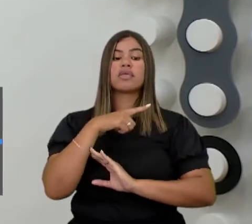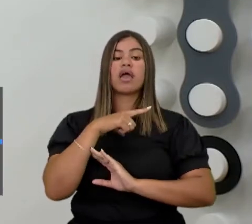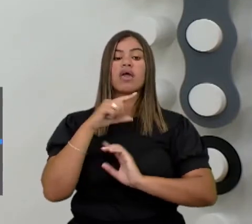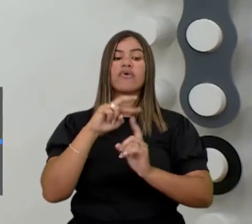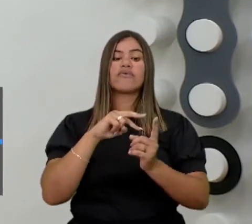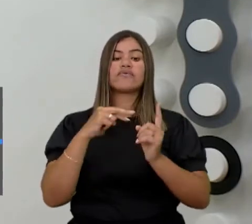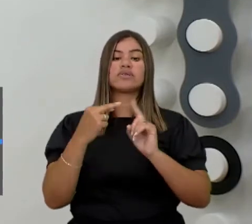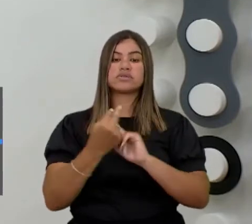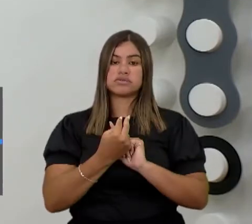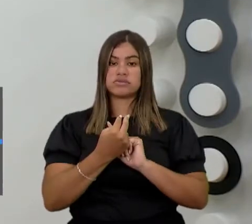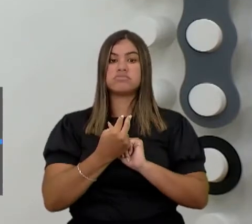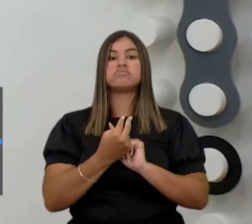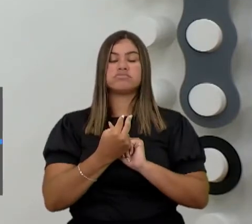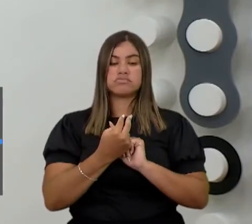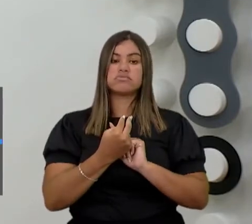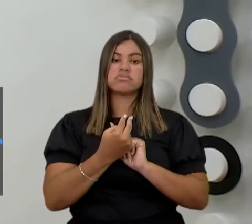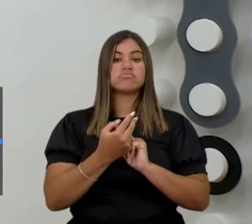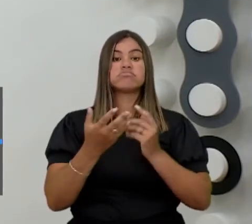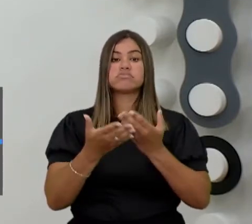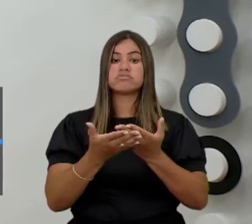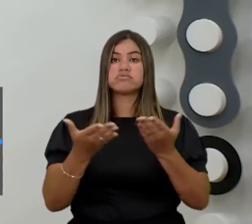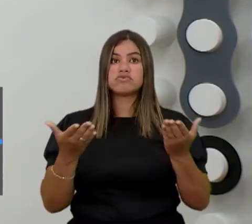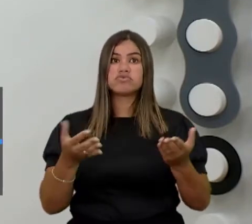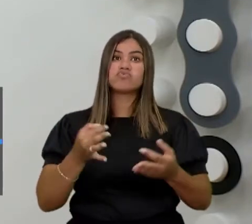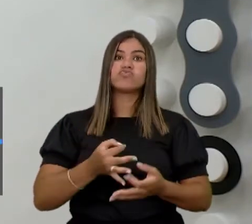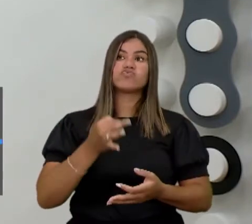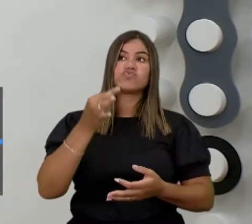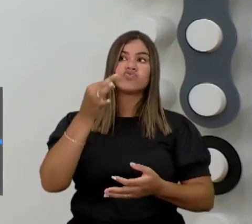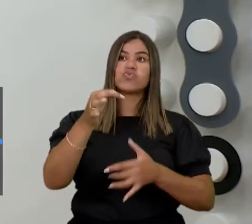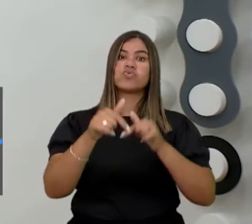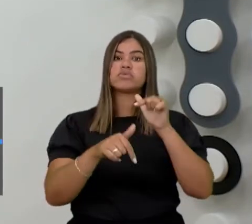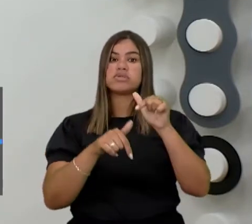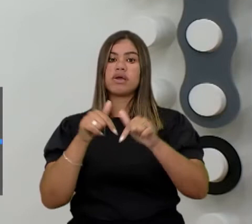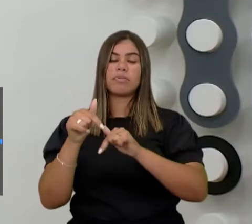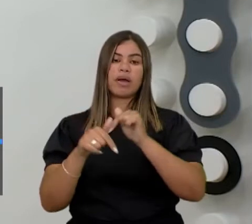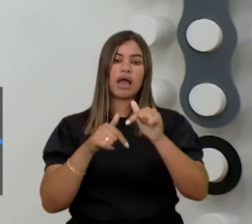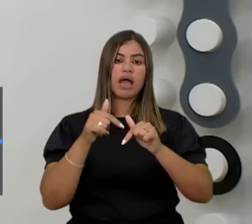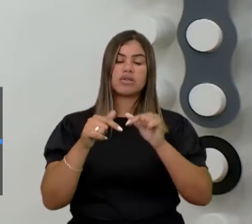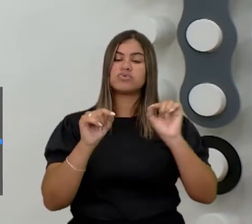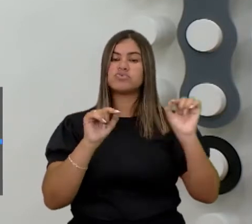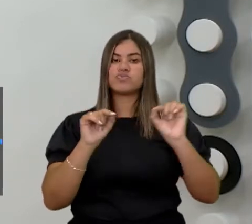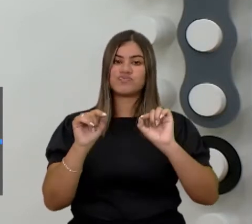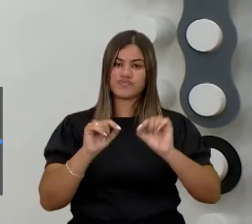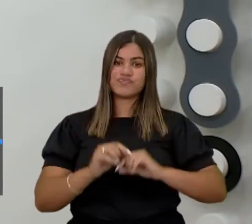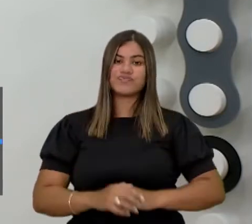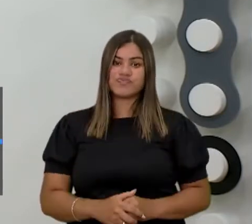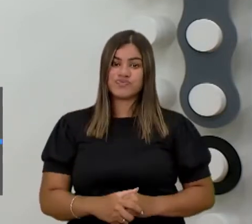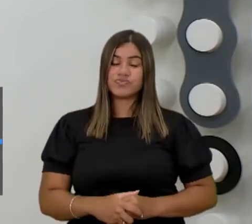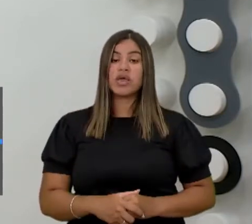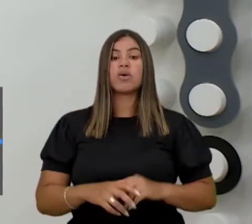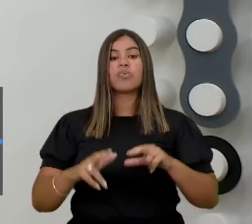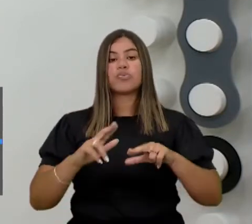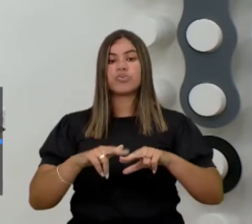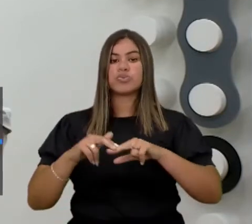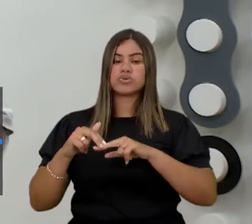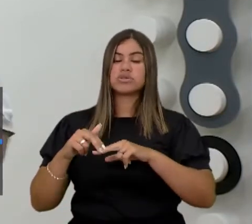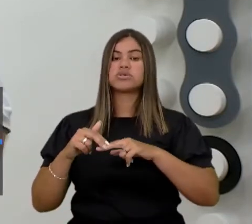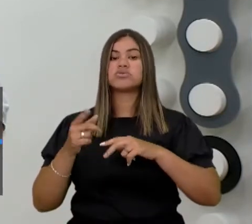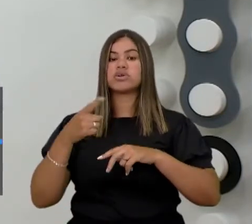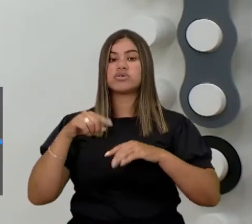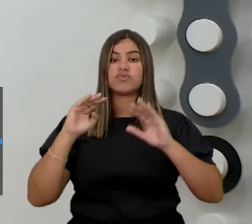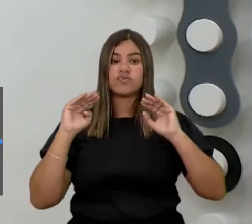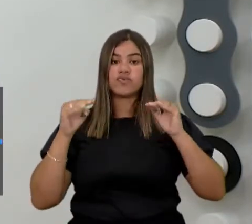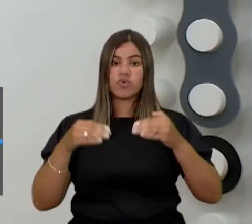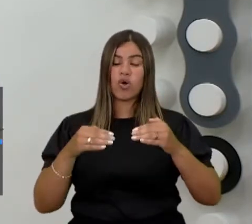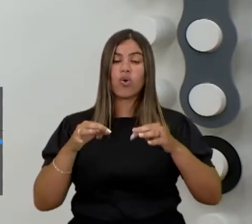né, do que vocês, né, pretendem fazer aí no mundo do trabalho de vocês. Por isso que a gente dá muita ênfase no